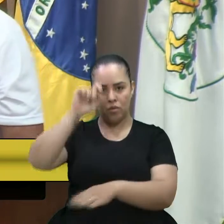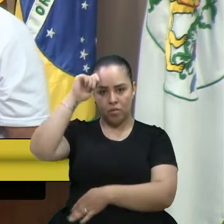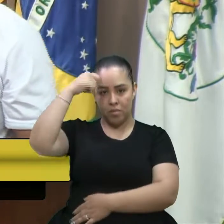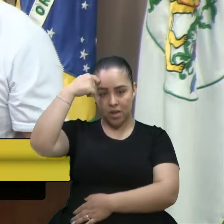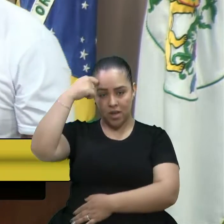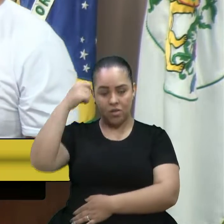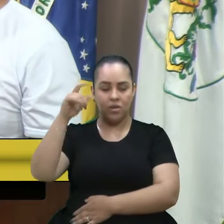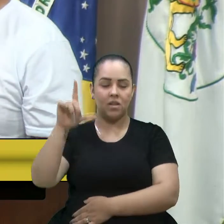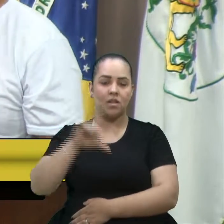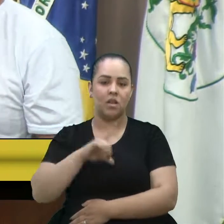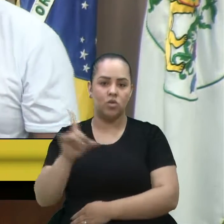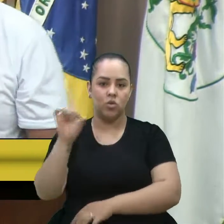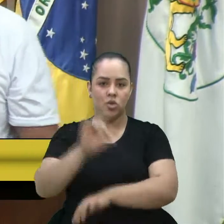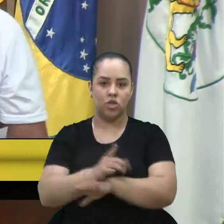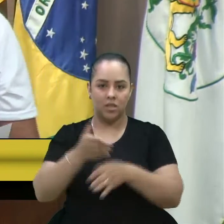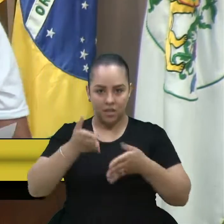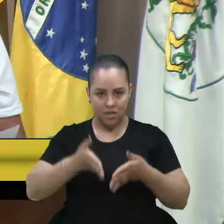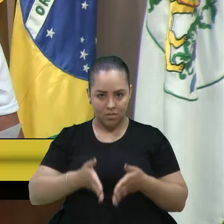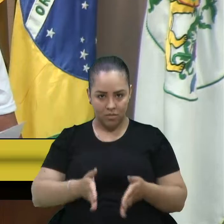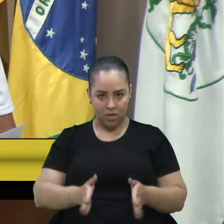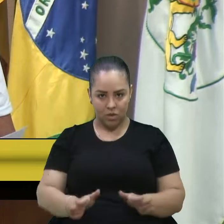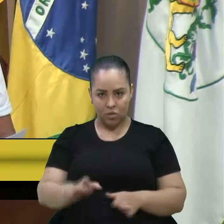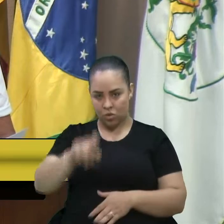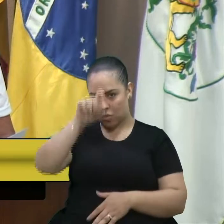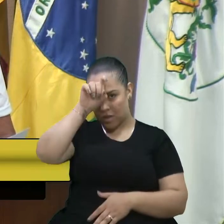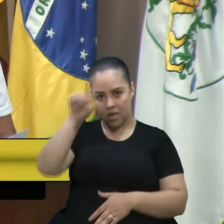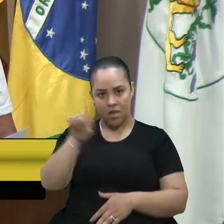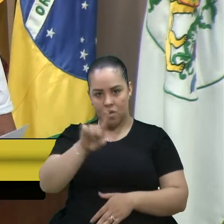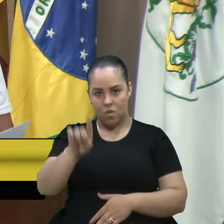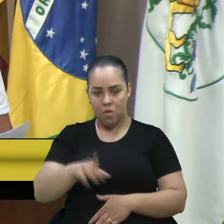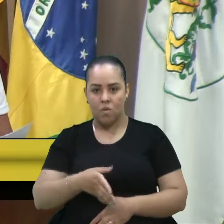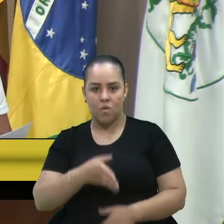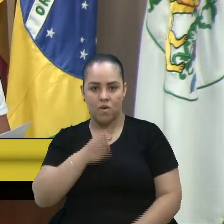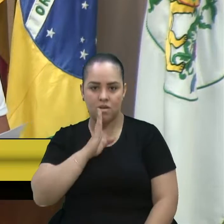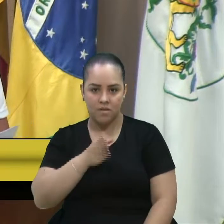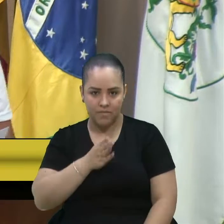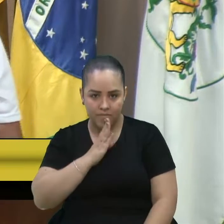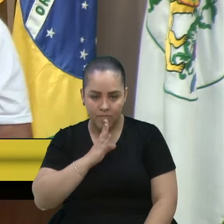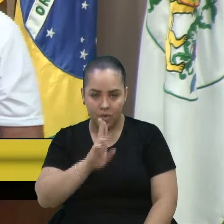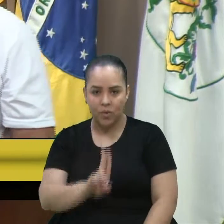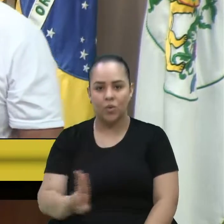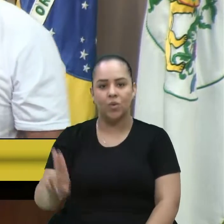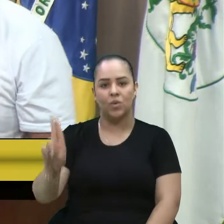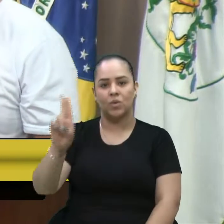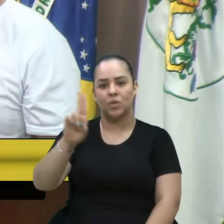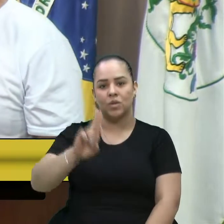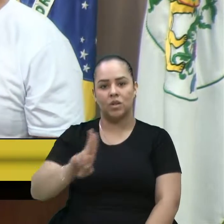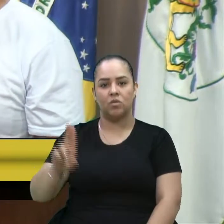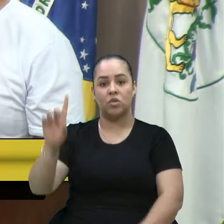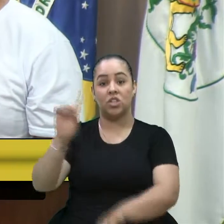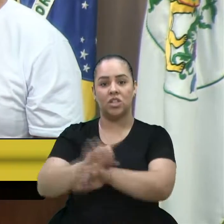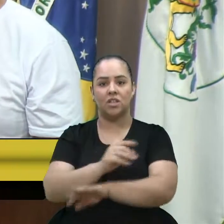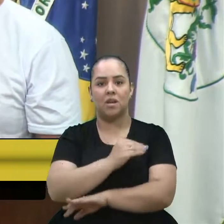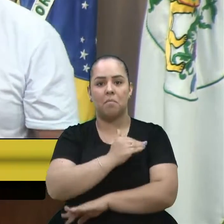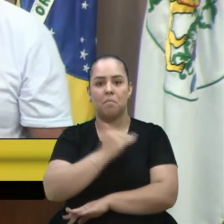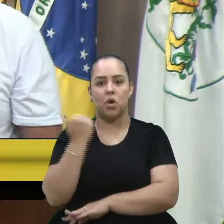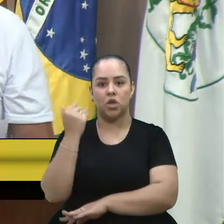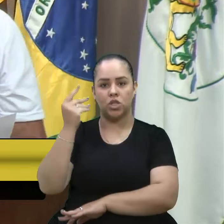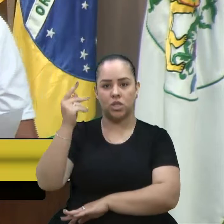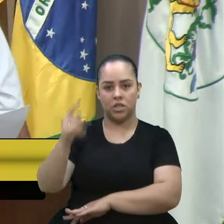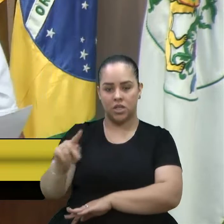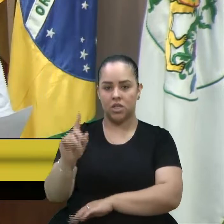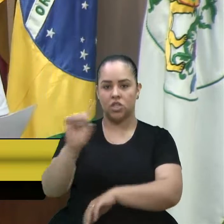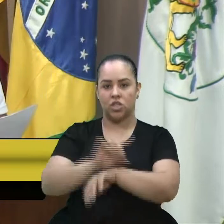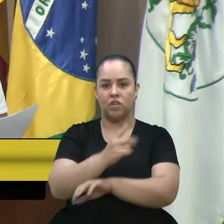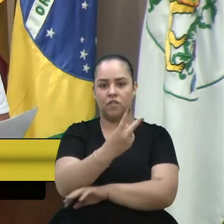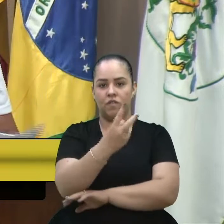dia do nascimento de Zumbi dos Palmares não era conhecido, se utilizou então como referência o dia da morte de Zumbi, dia